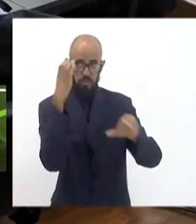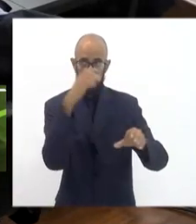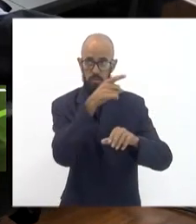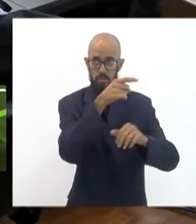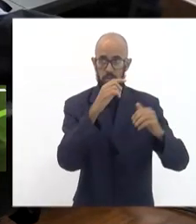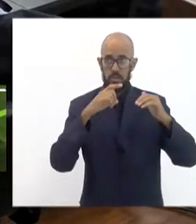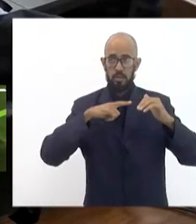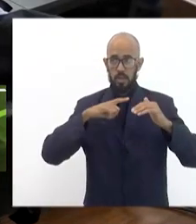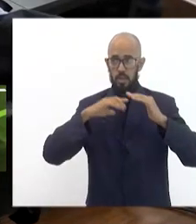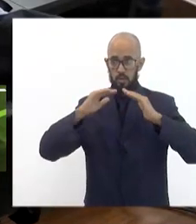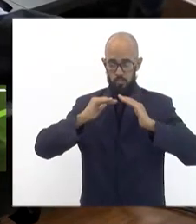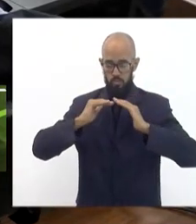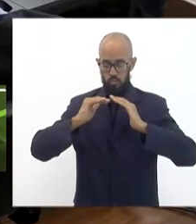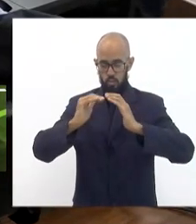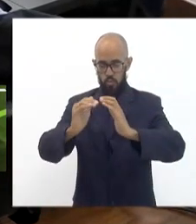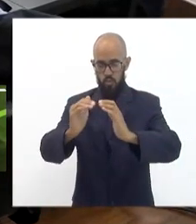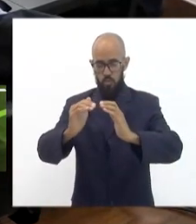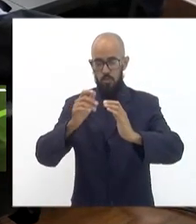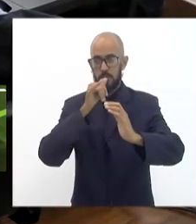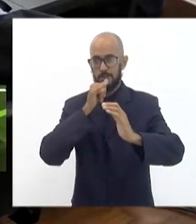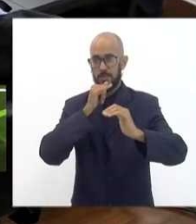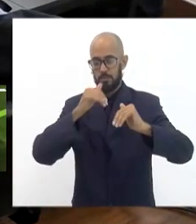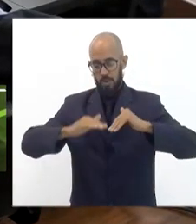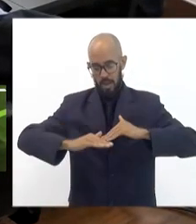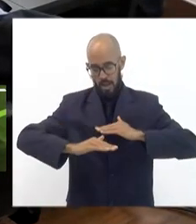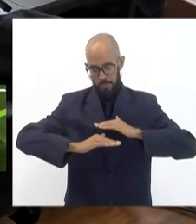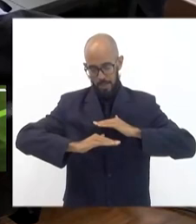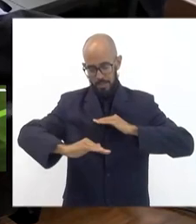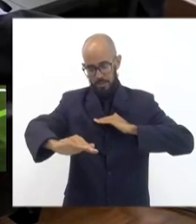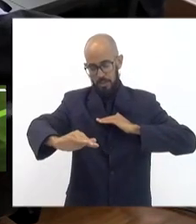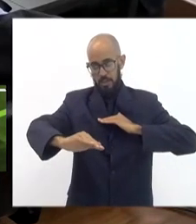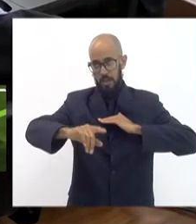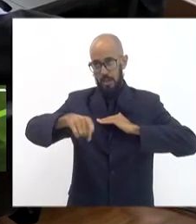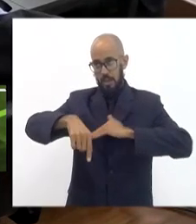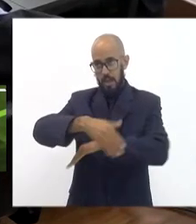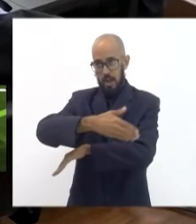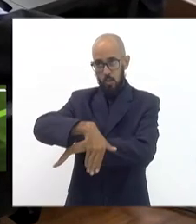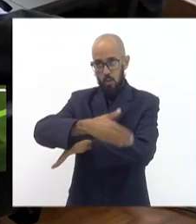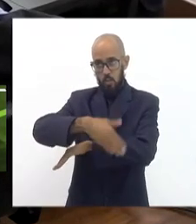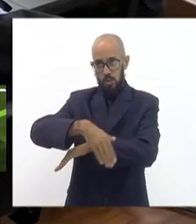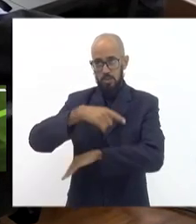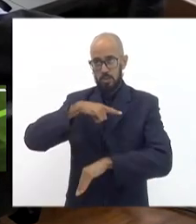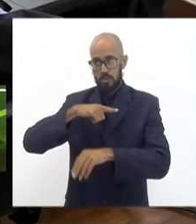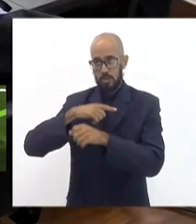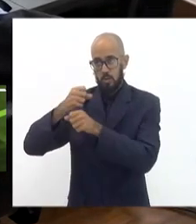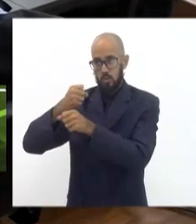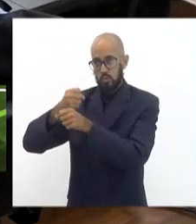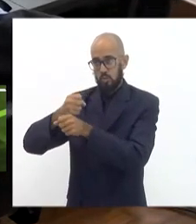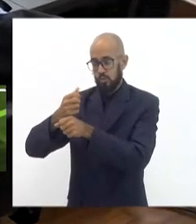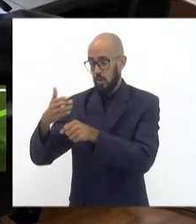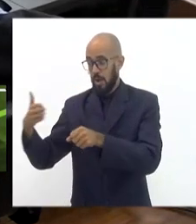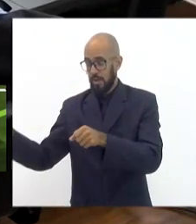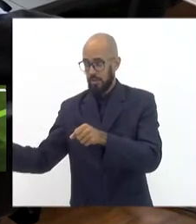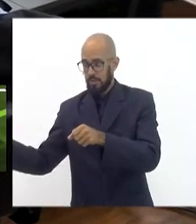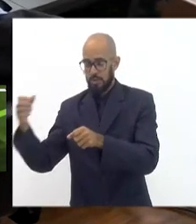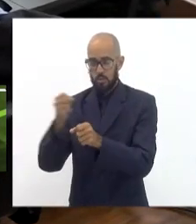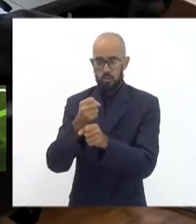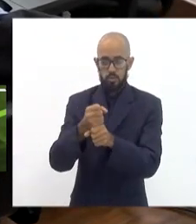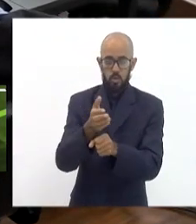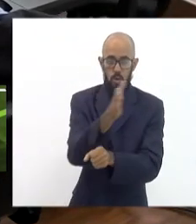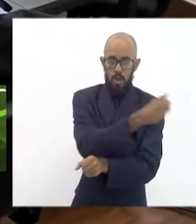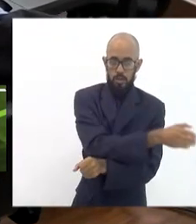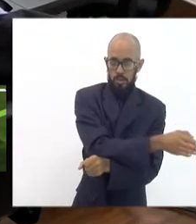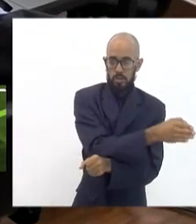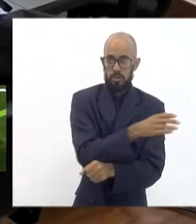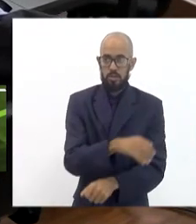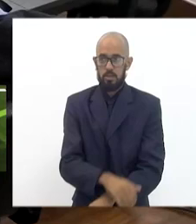essa aqui é a mesa Então ela é a rua que você tem gosto do sinal aqui está em construção aqui o que que